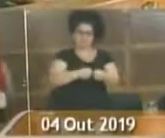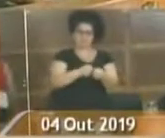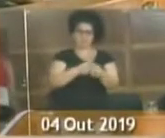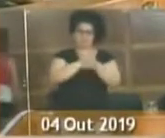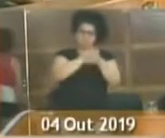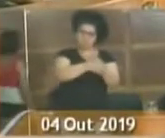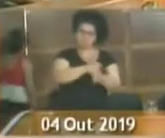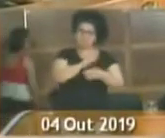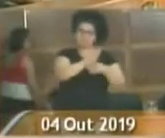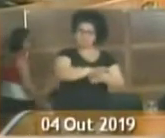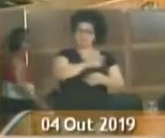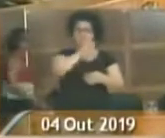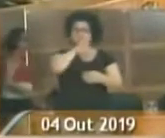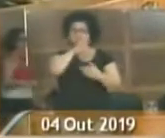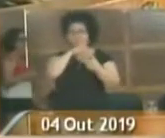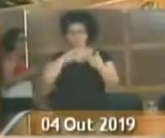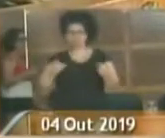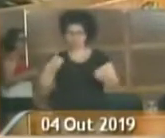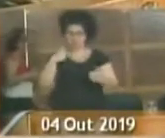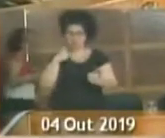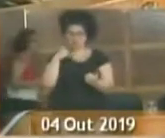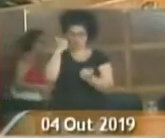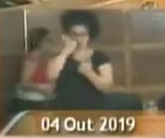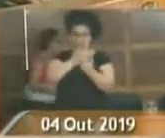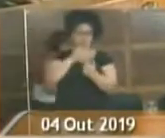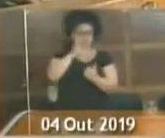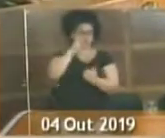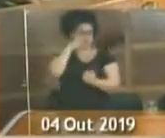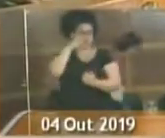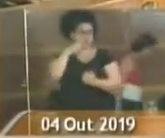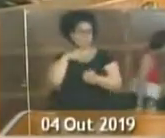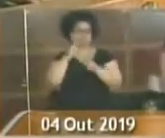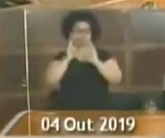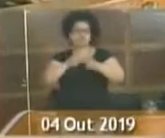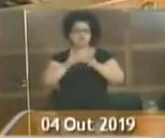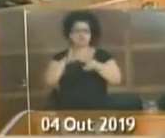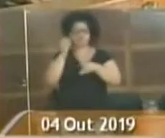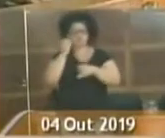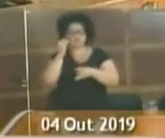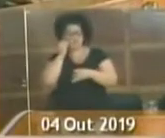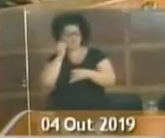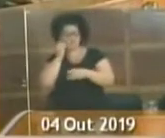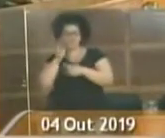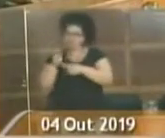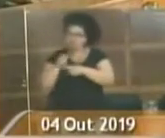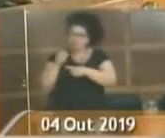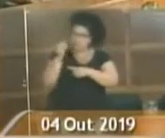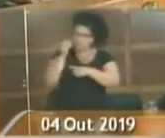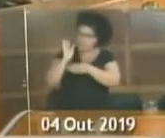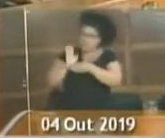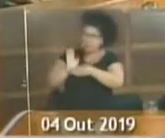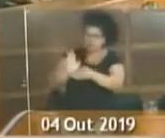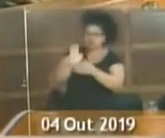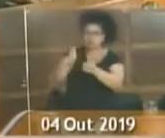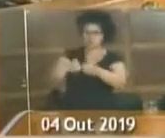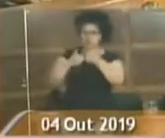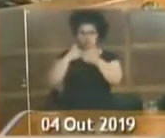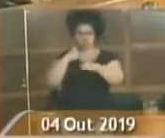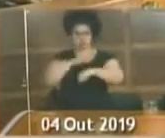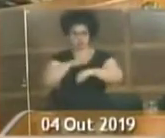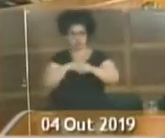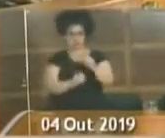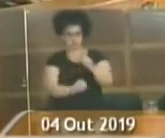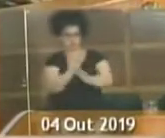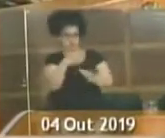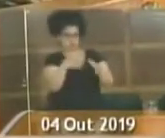animal. E, no meu mandato, venho buscando o melhor para nossos bichinhos, tanto que criei a